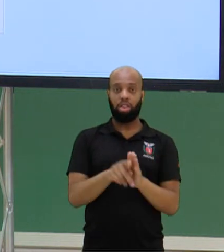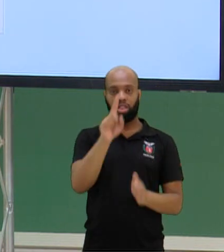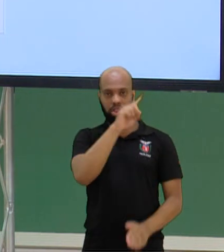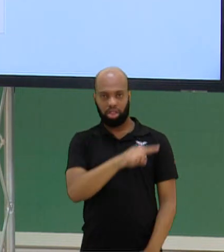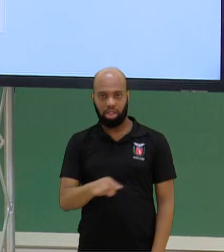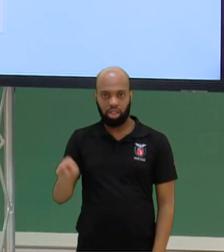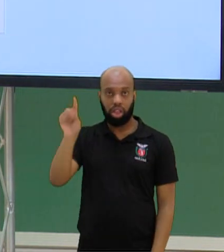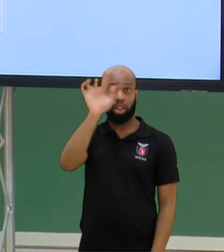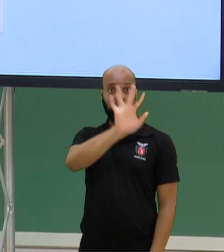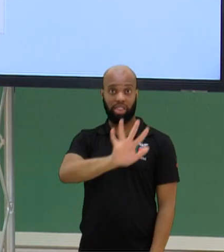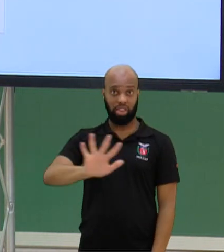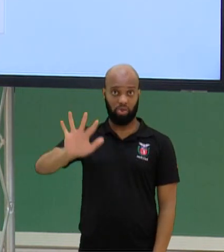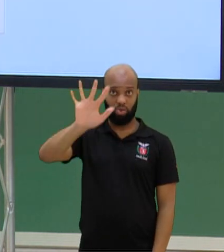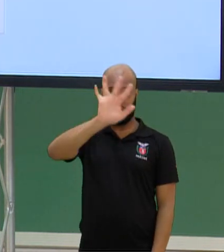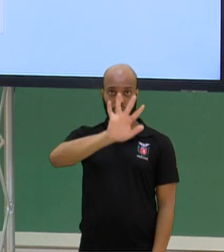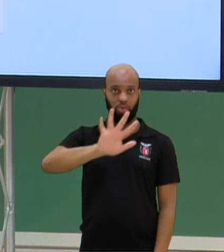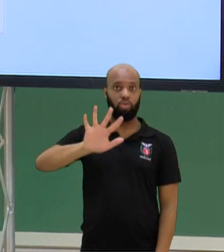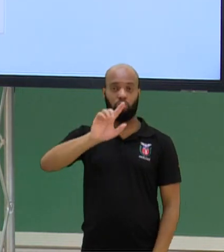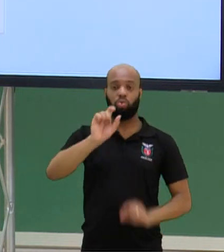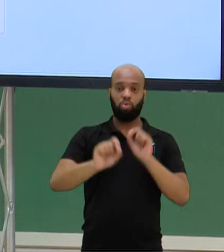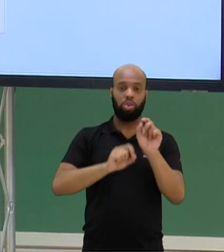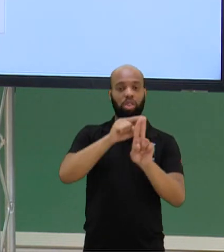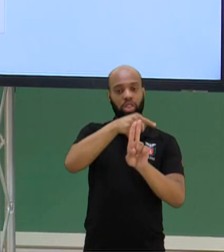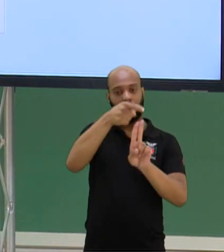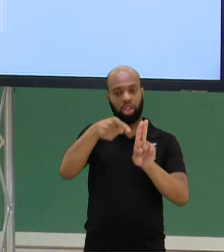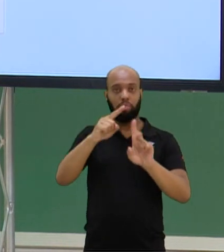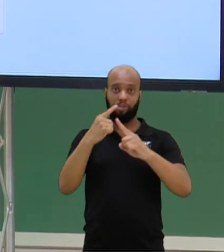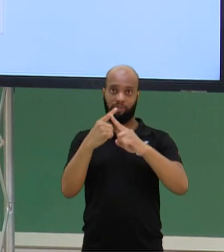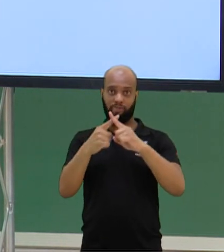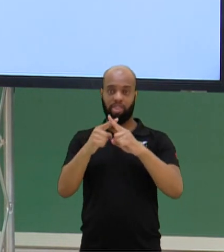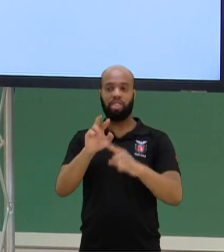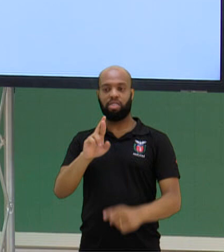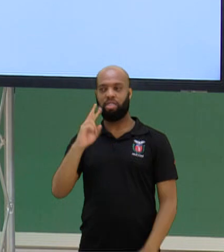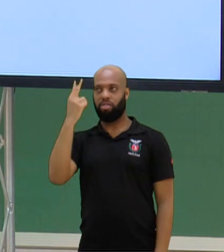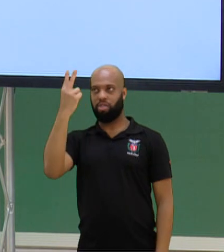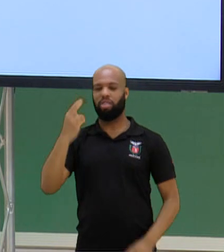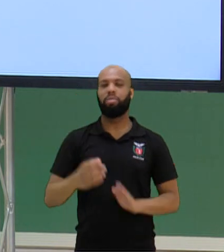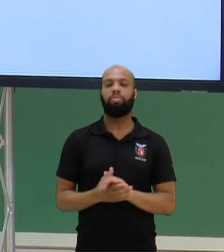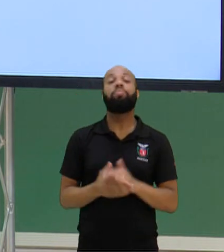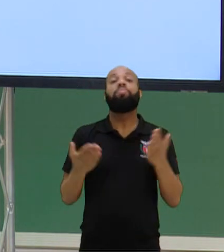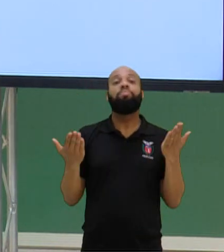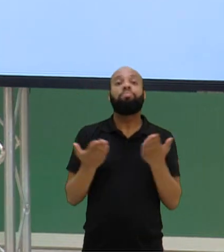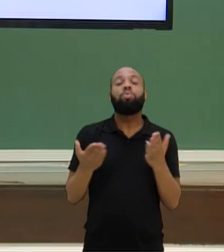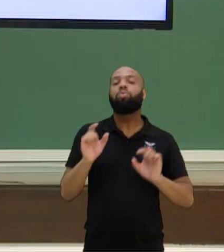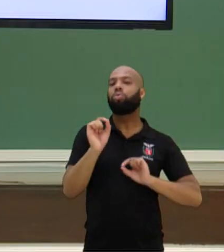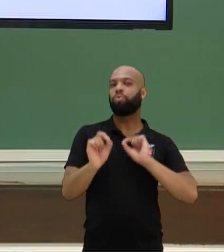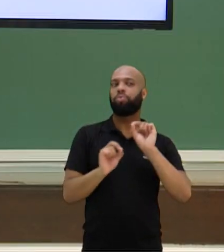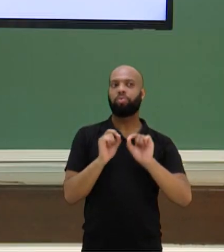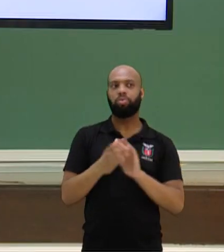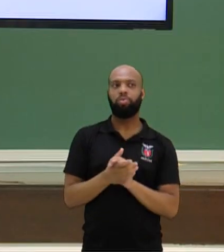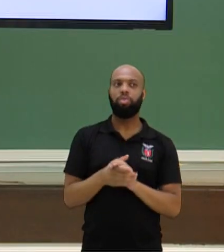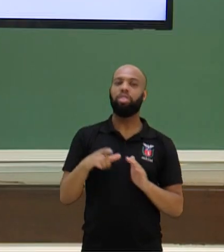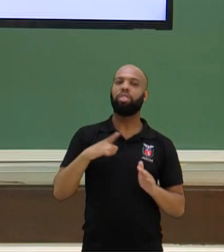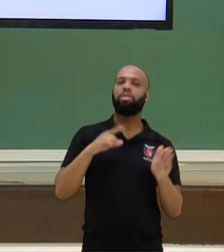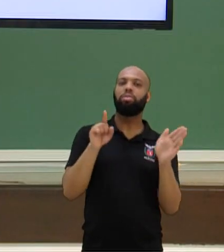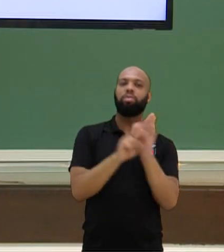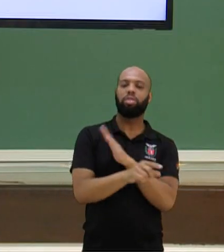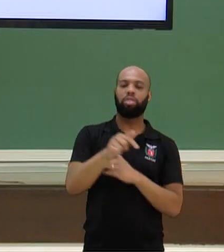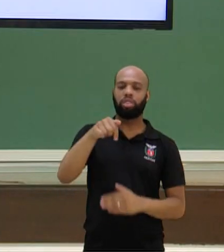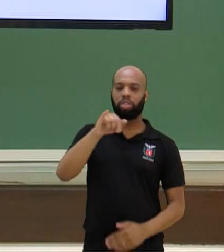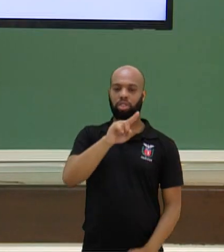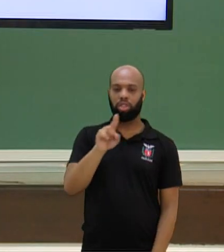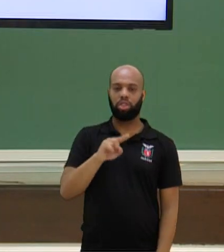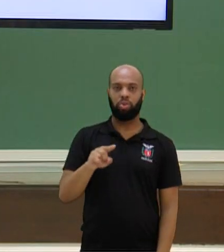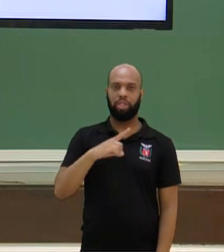têm que ter na ponta da língua, que é π vezes r ao quadrado, tá bom? Então, agora a professora lançou um quiz aqui para